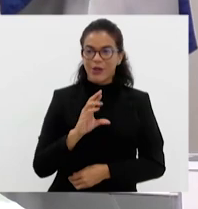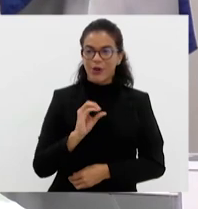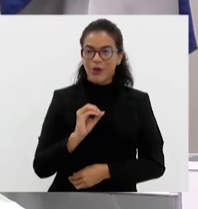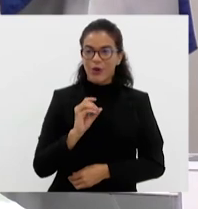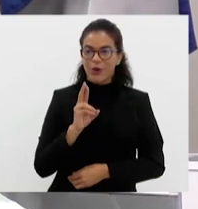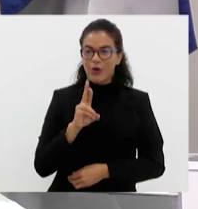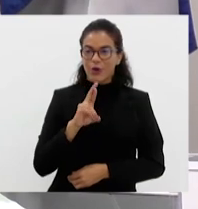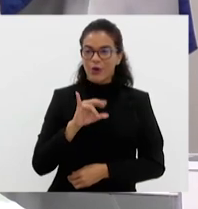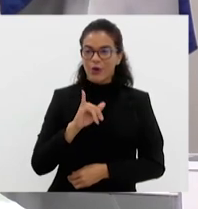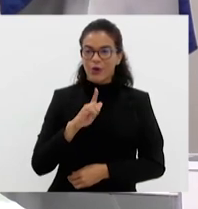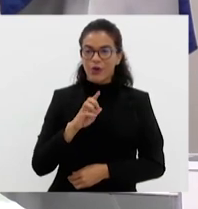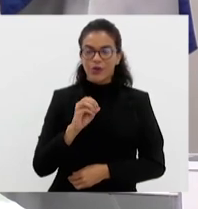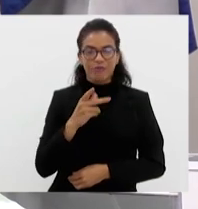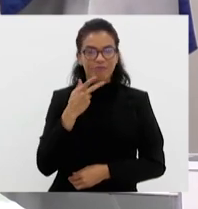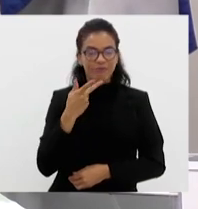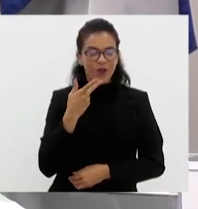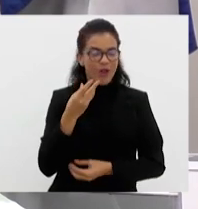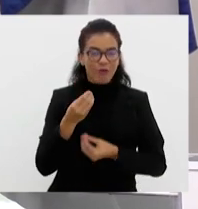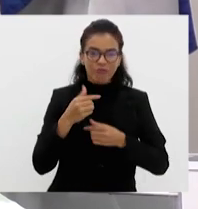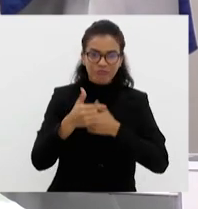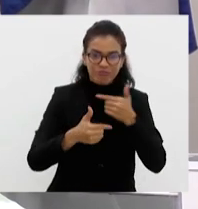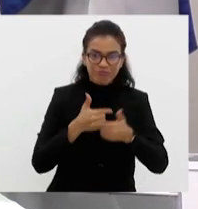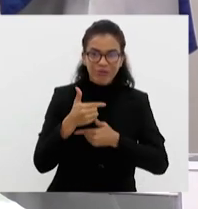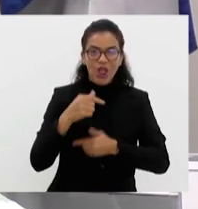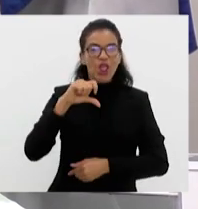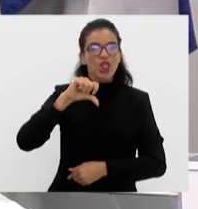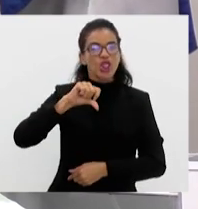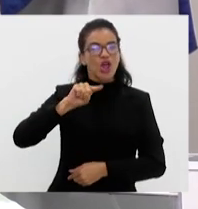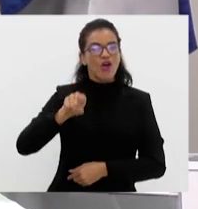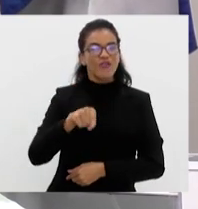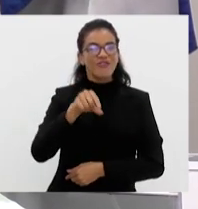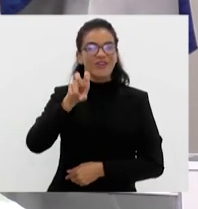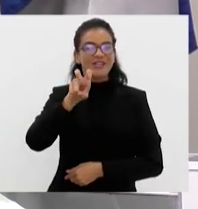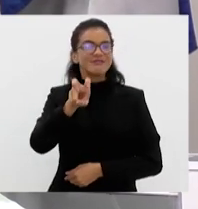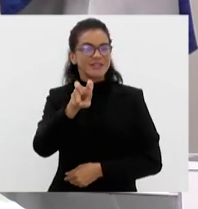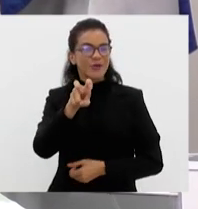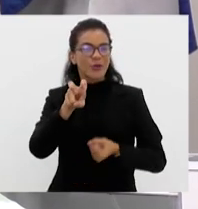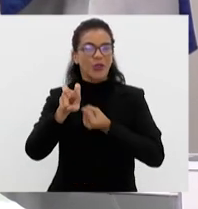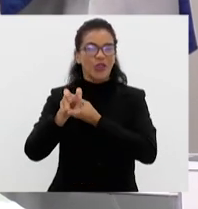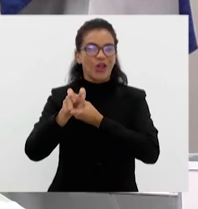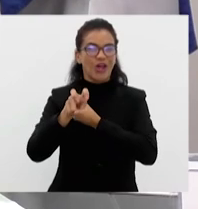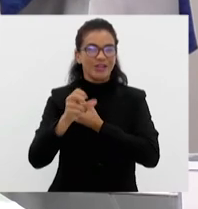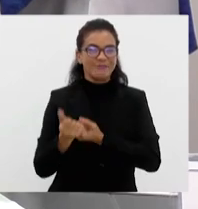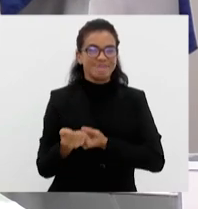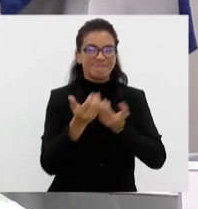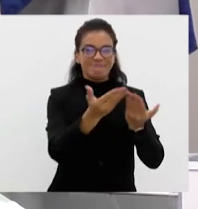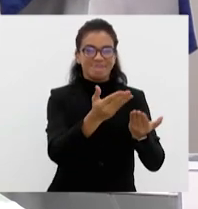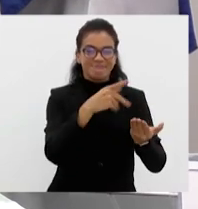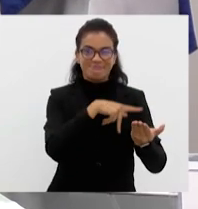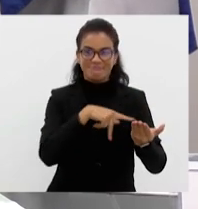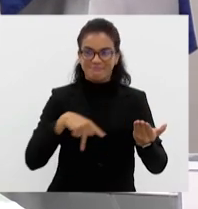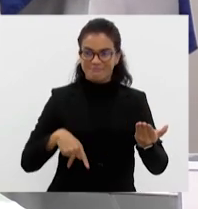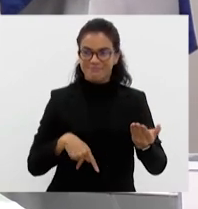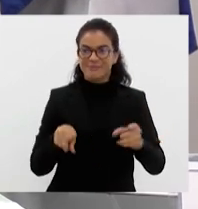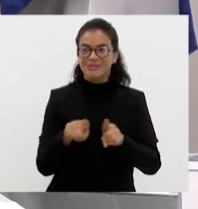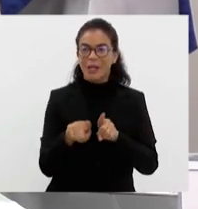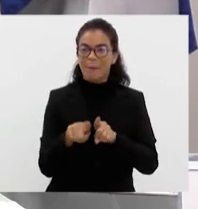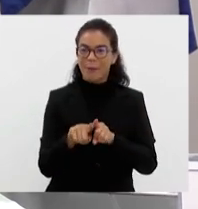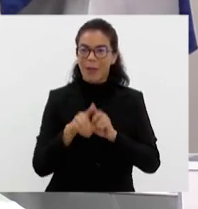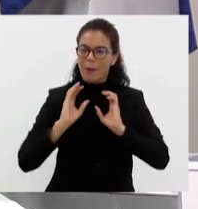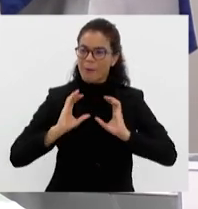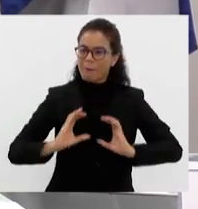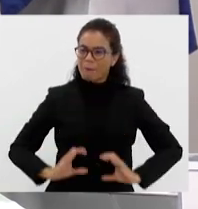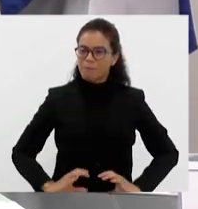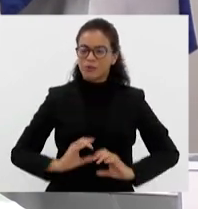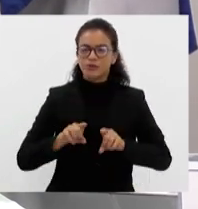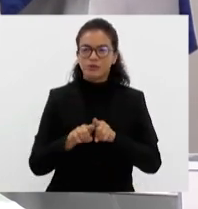foi muito preciso. Eu até dei nota 9,5 para ele. Os deputados aqui, postura do deputado Luiz Paulo, que tem uma relação